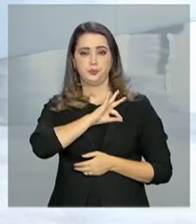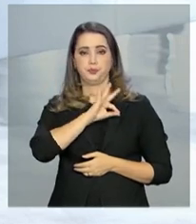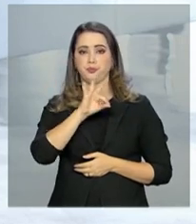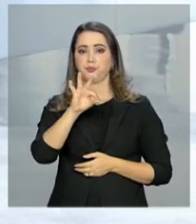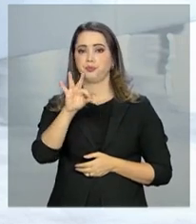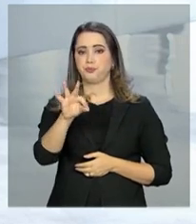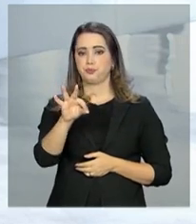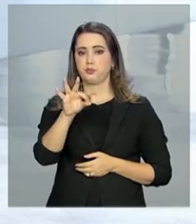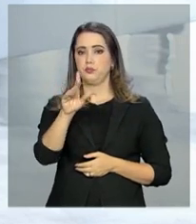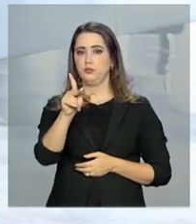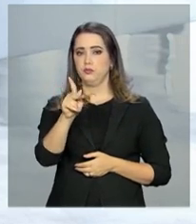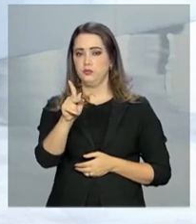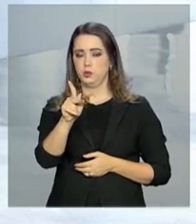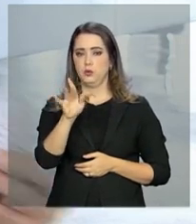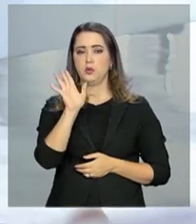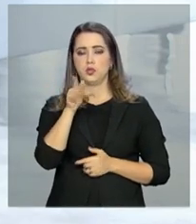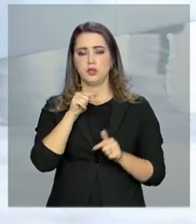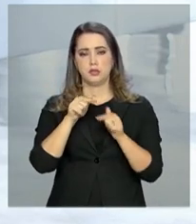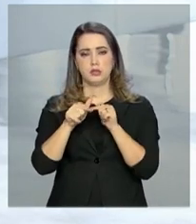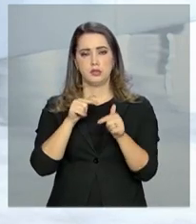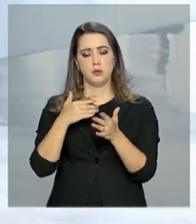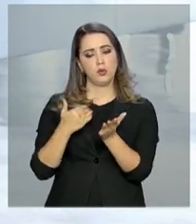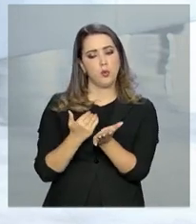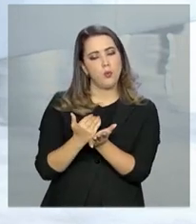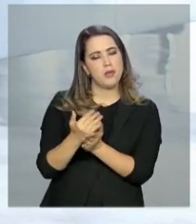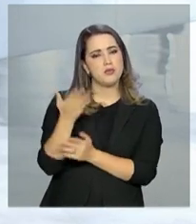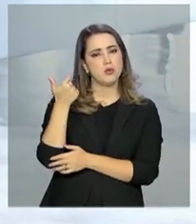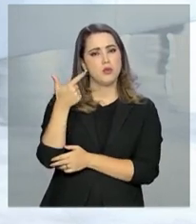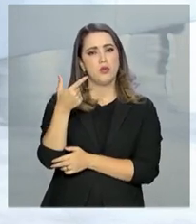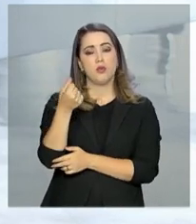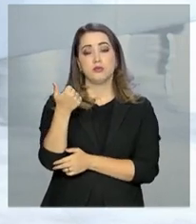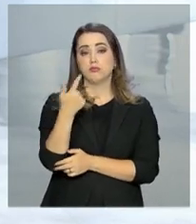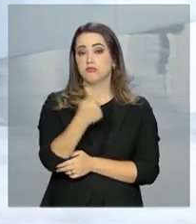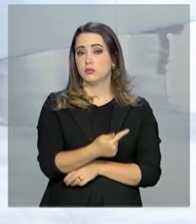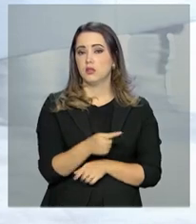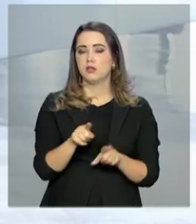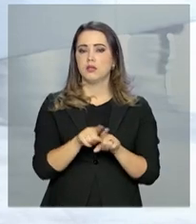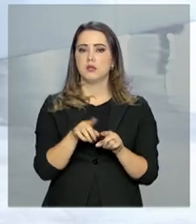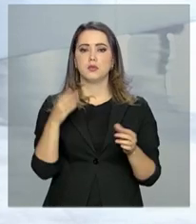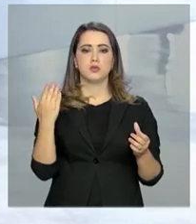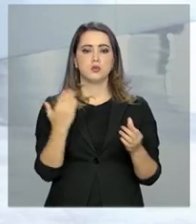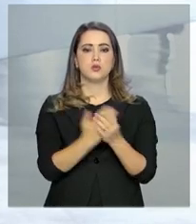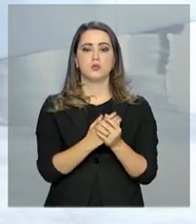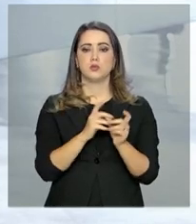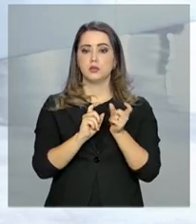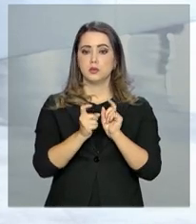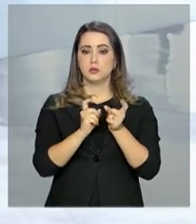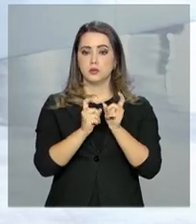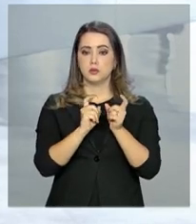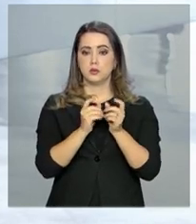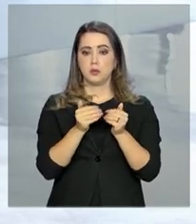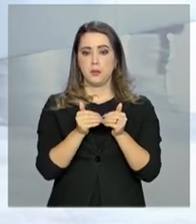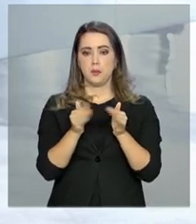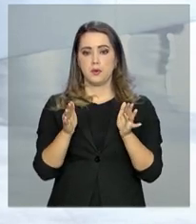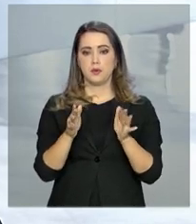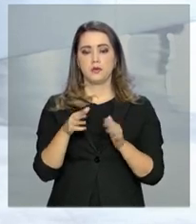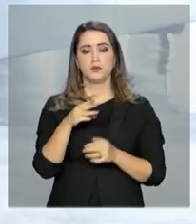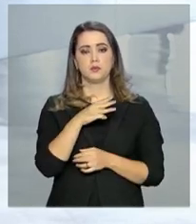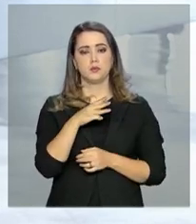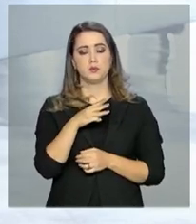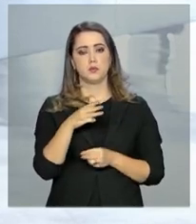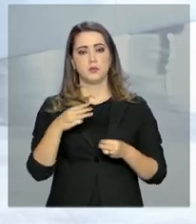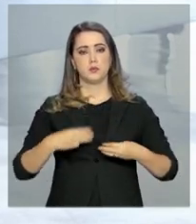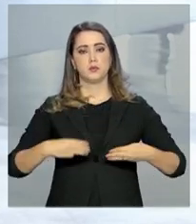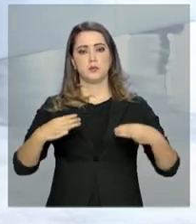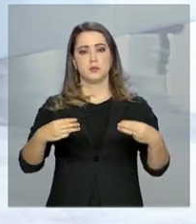desdobramento de uma operação realizada em 2017 e também de processos administrativos abertos no ministério da